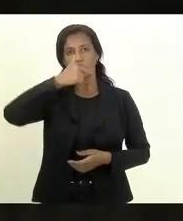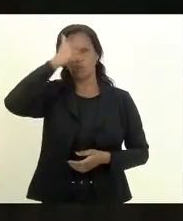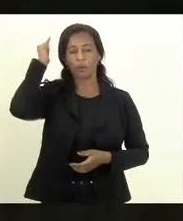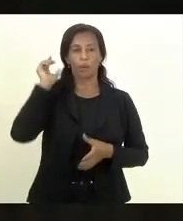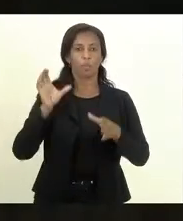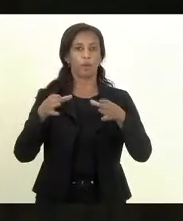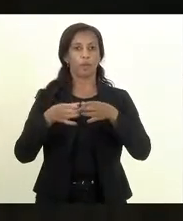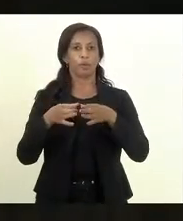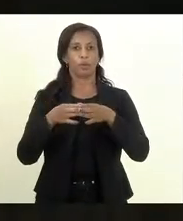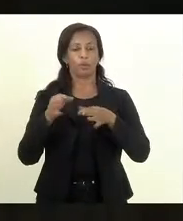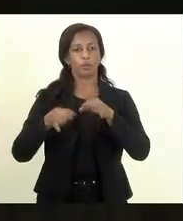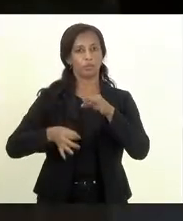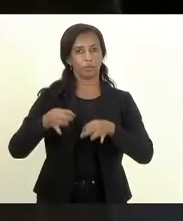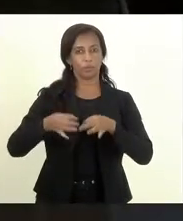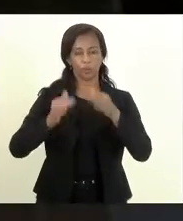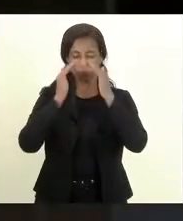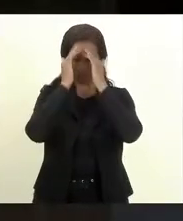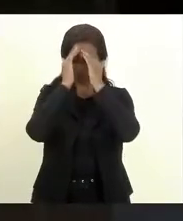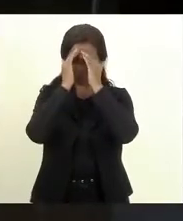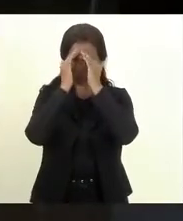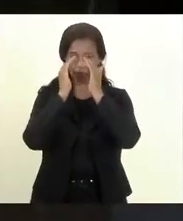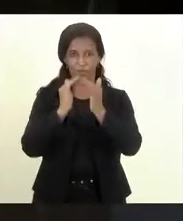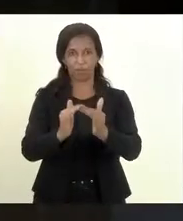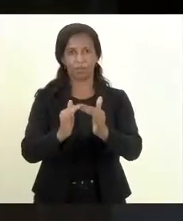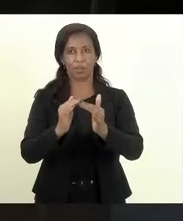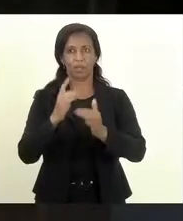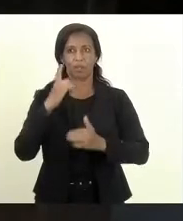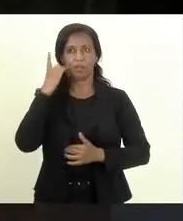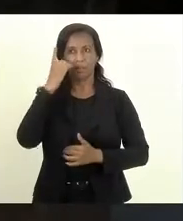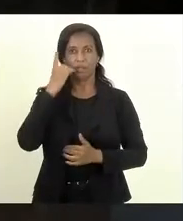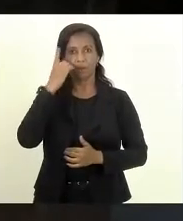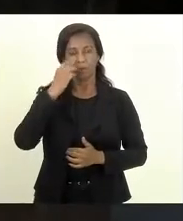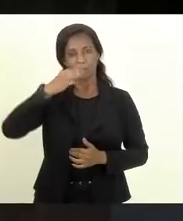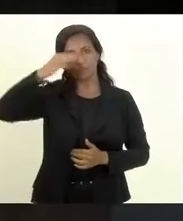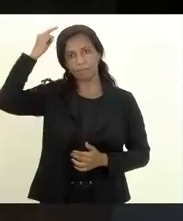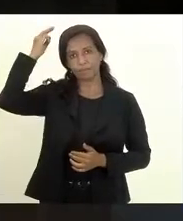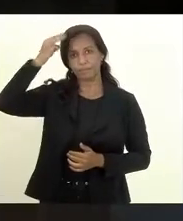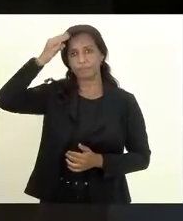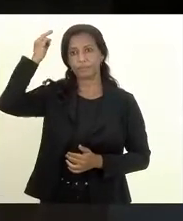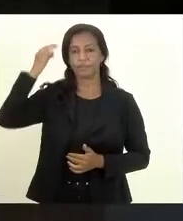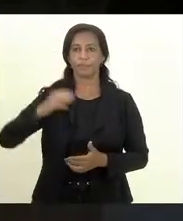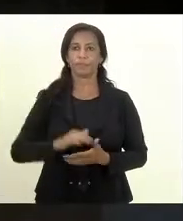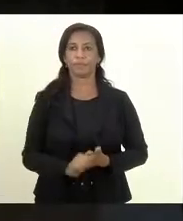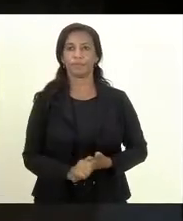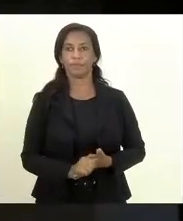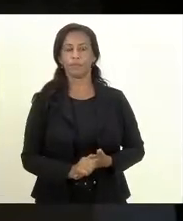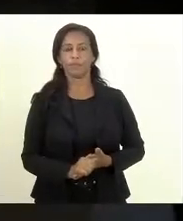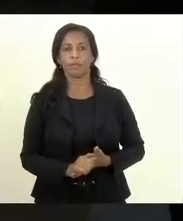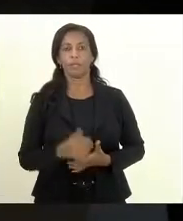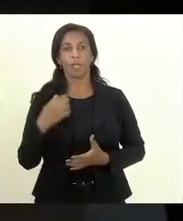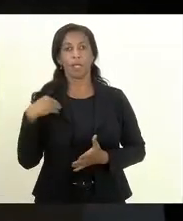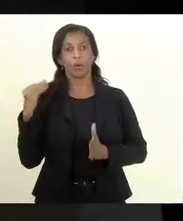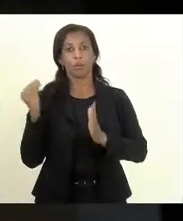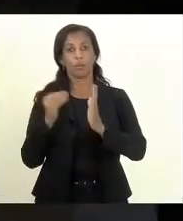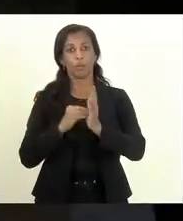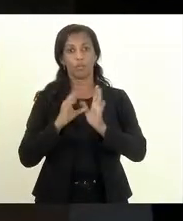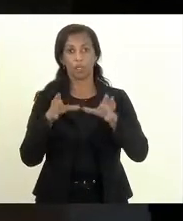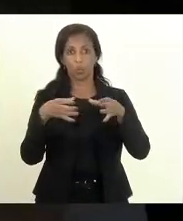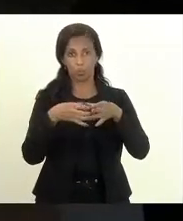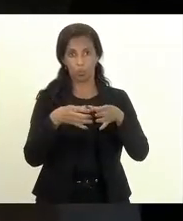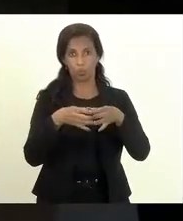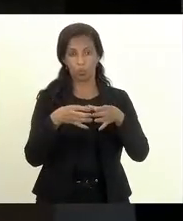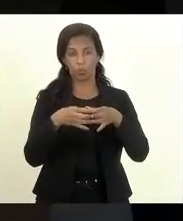Constituição e Justiça. Com todo respeito ao deputado Márcio Pacheco, eu publiquei no grupo o voto